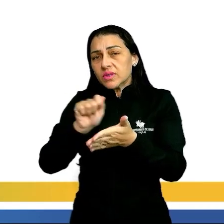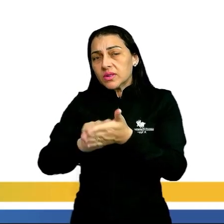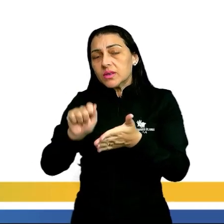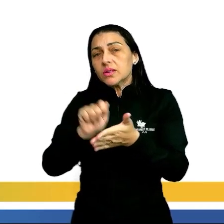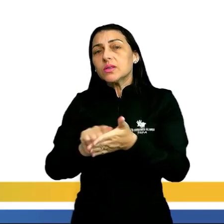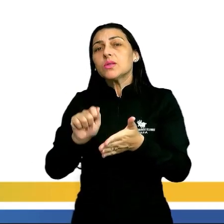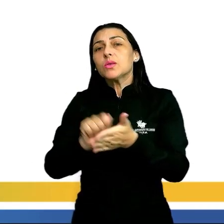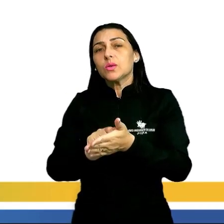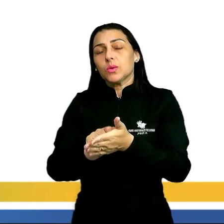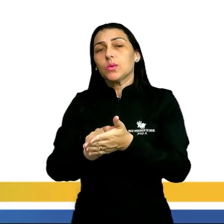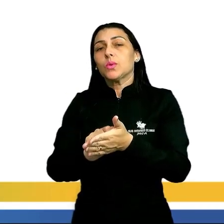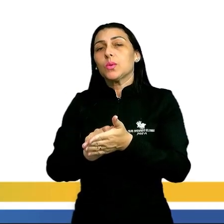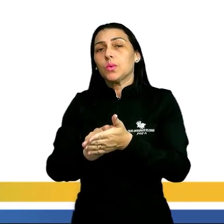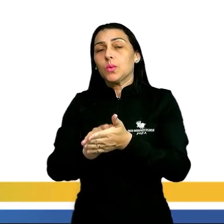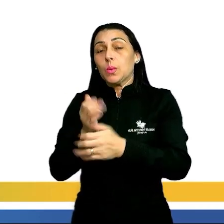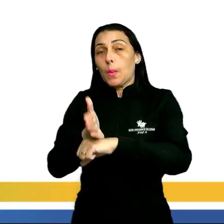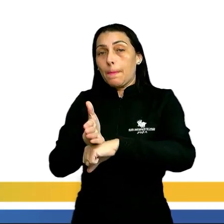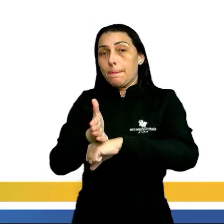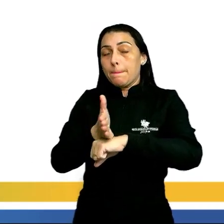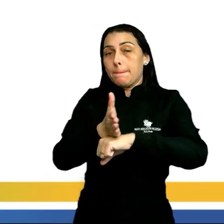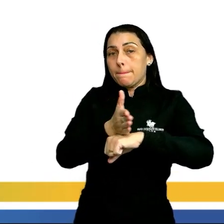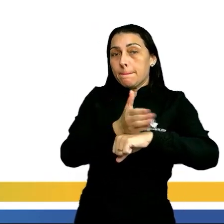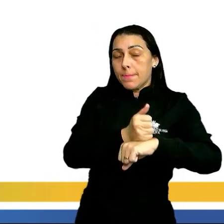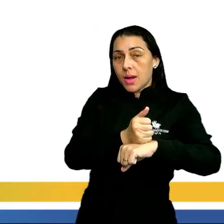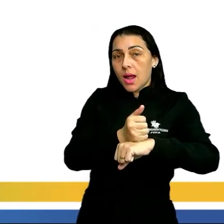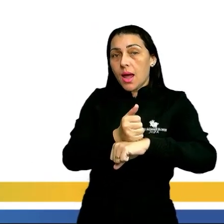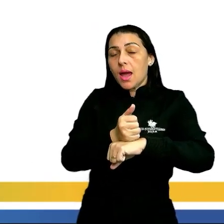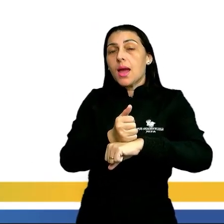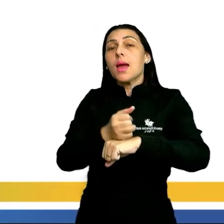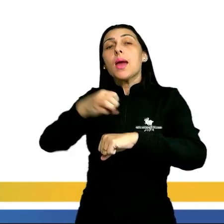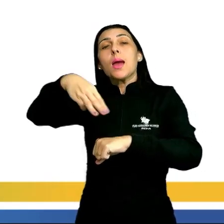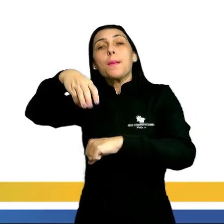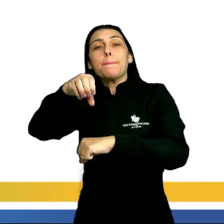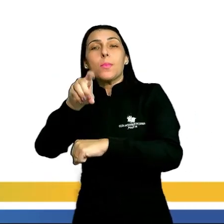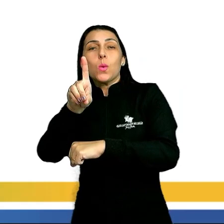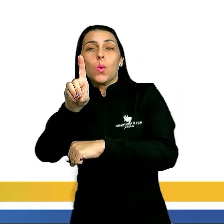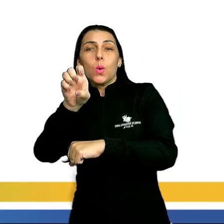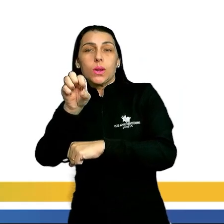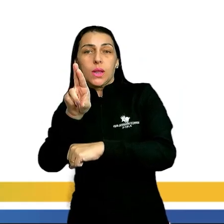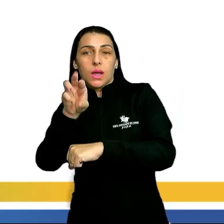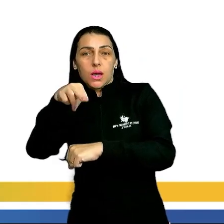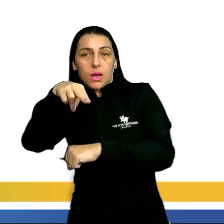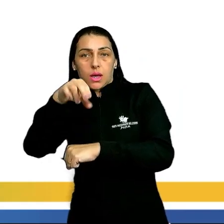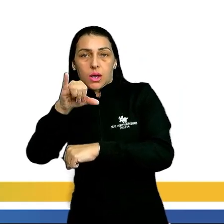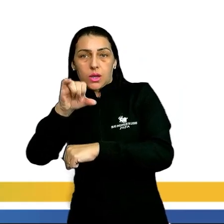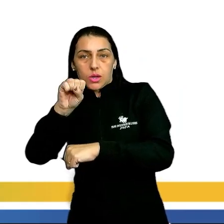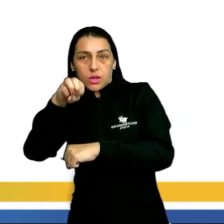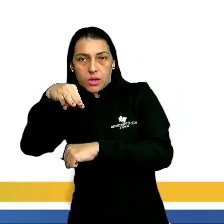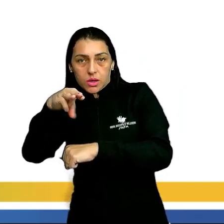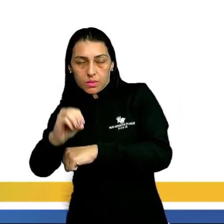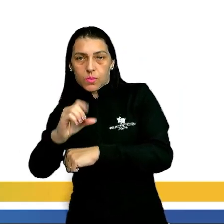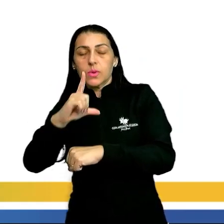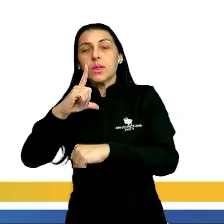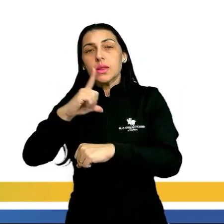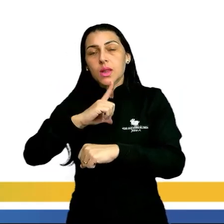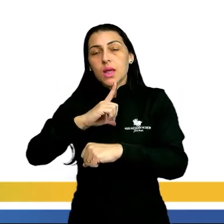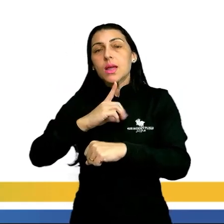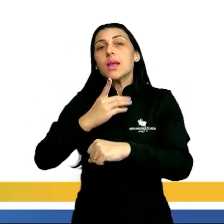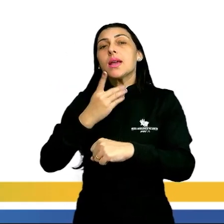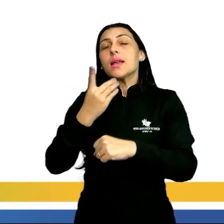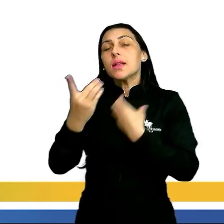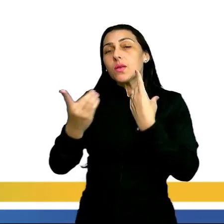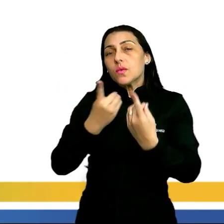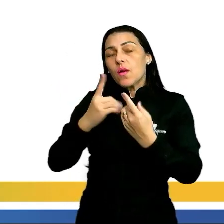no pré-modernismo, tá? No recorte histórico, a gente tem o pré-modernismo. Então, a gente tem esse diálogo